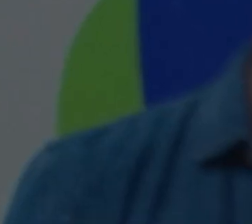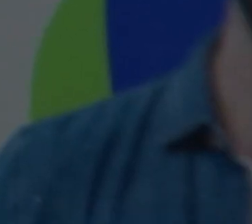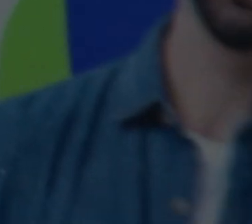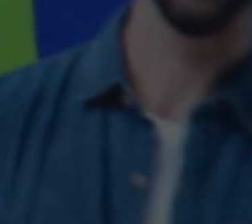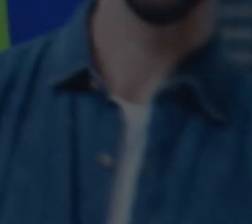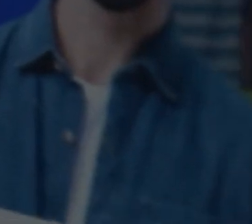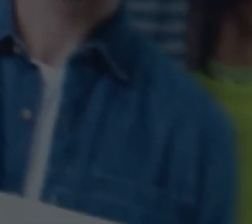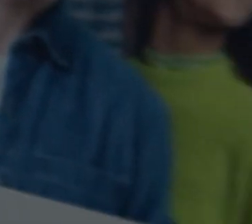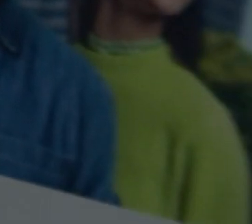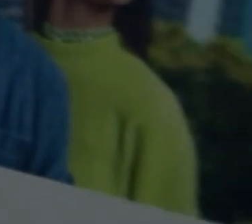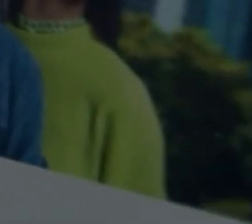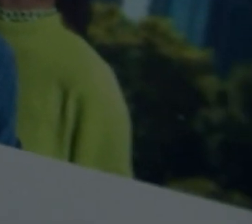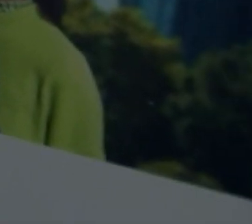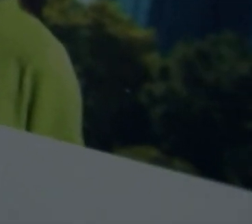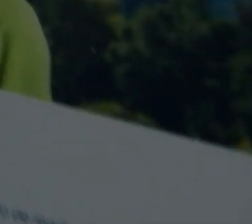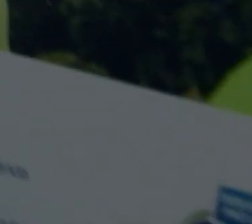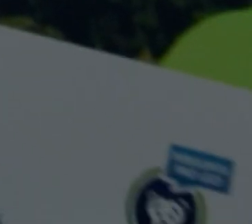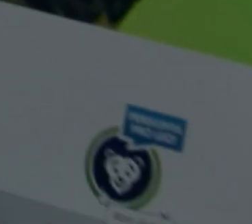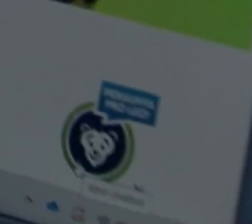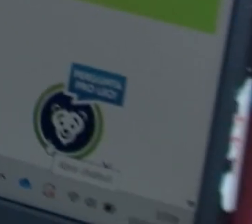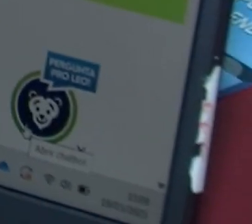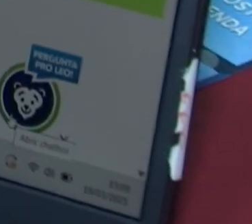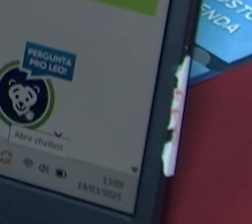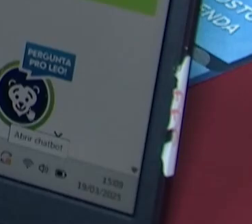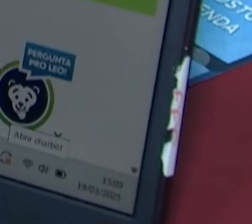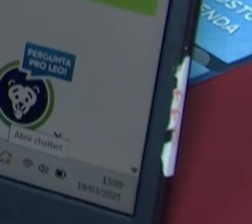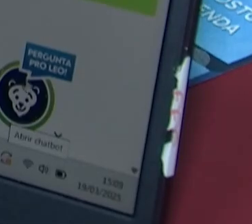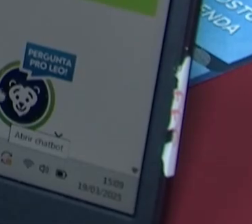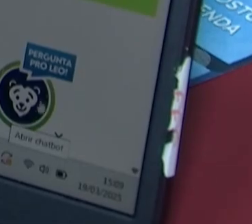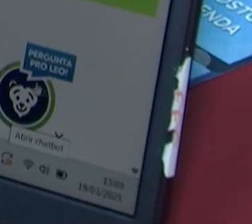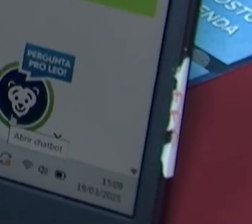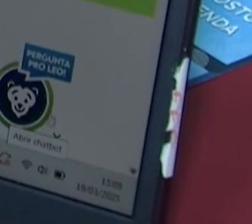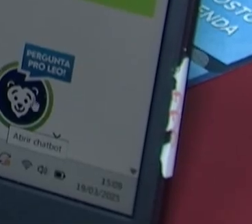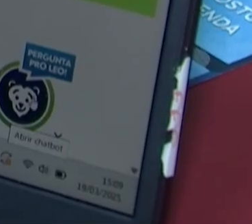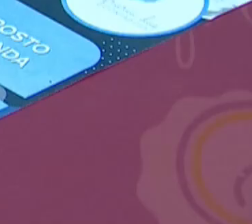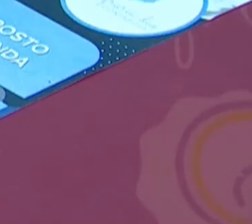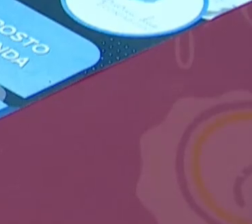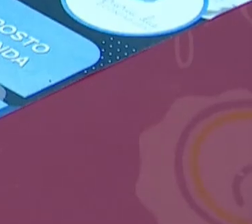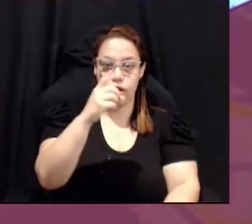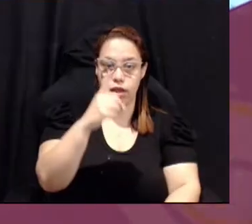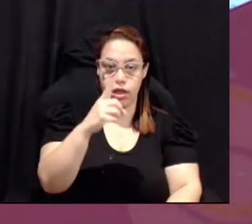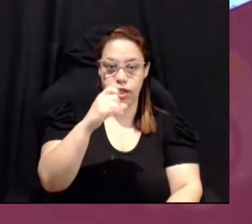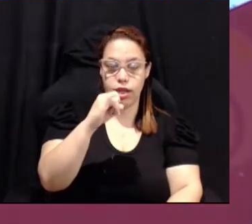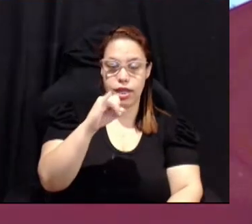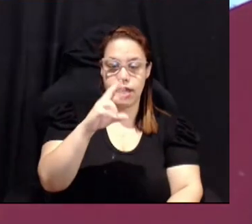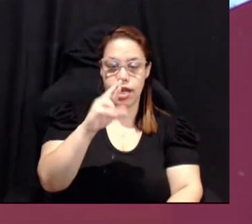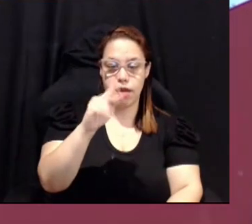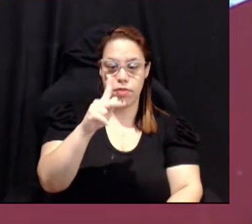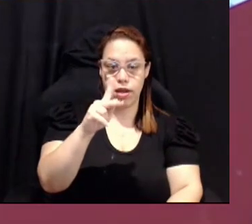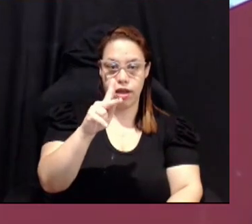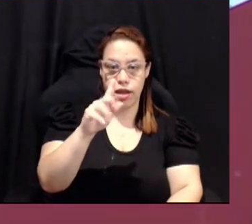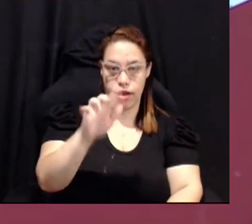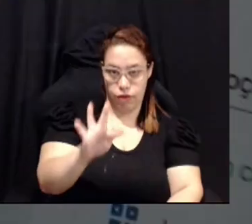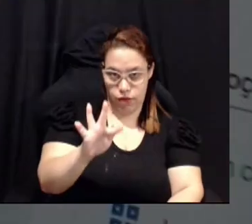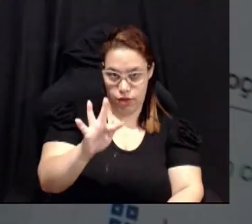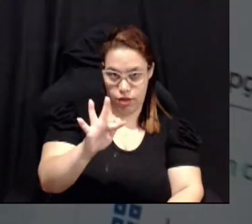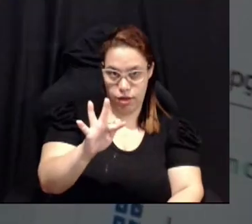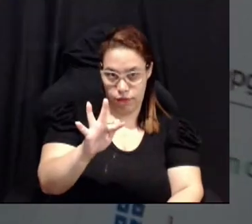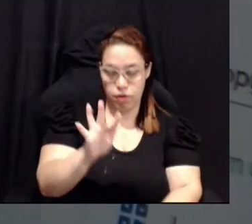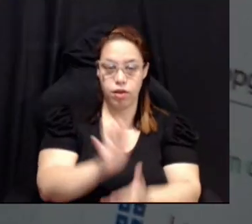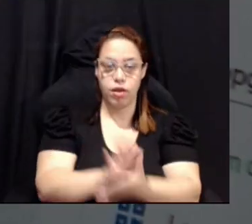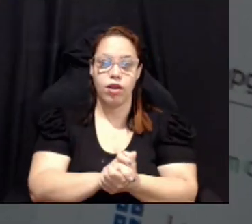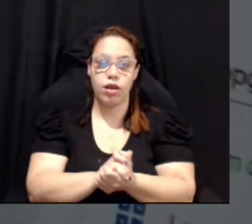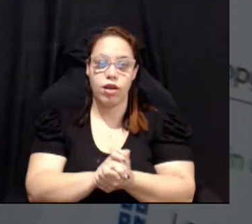O prazo de entrega da declaração anual do IRPF, o Imposto de Renda da Pessoa Física, termina no